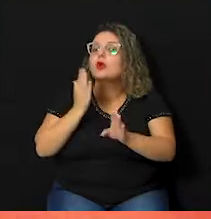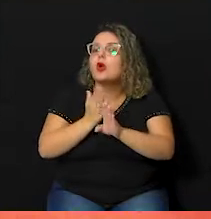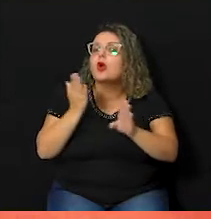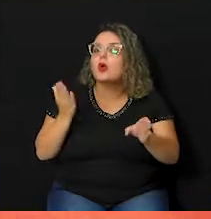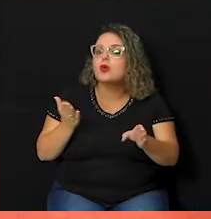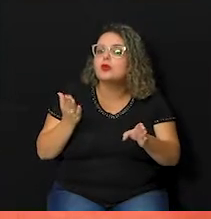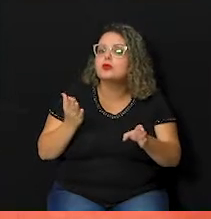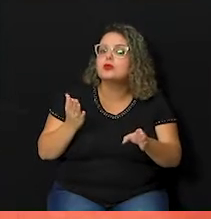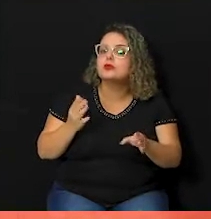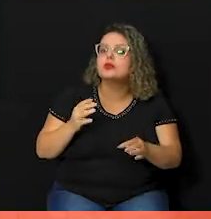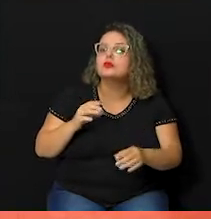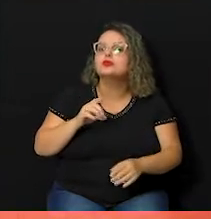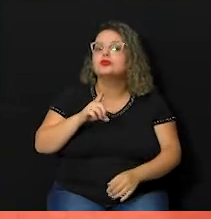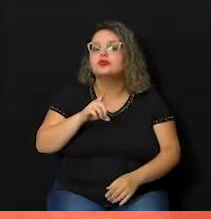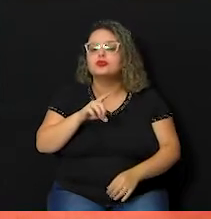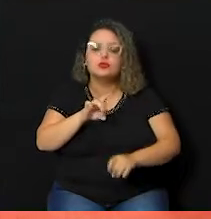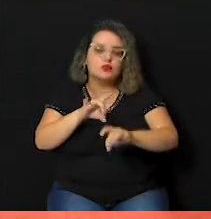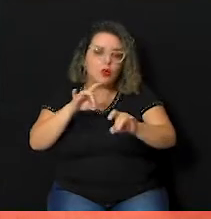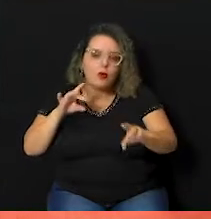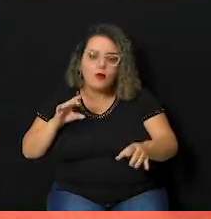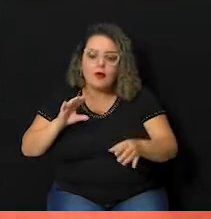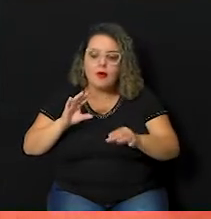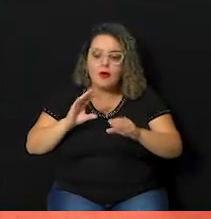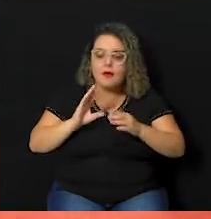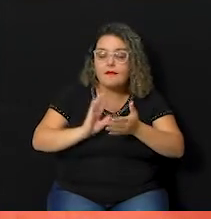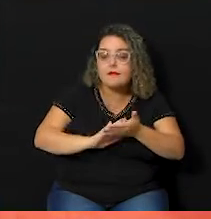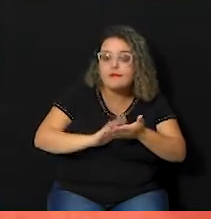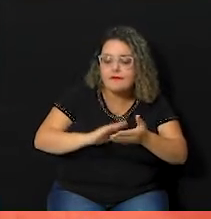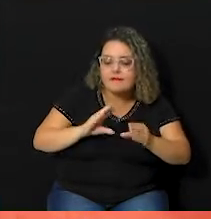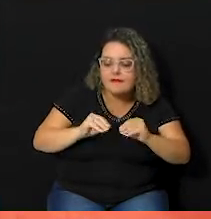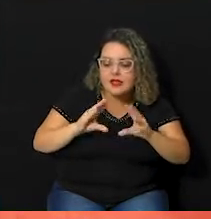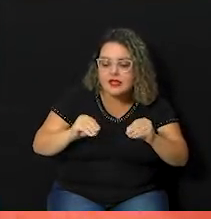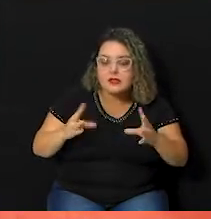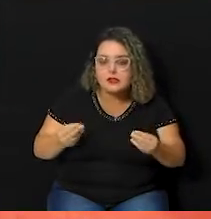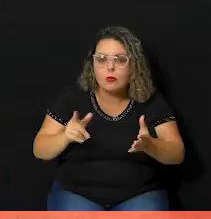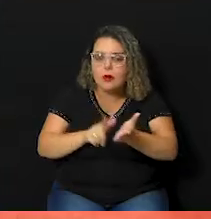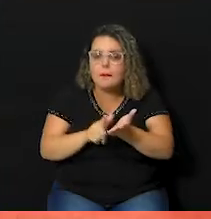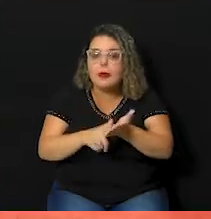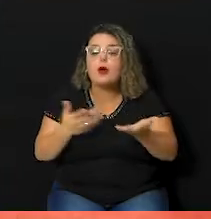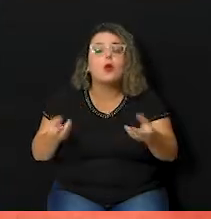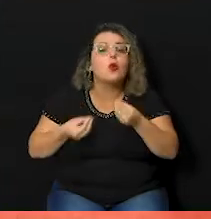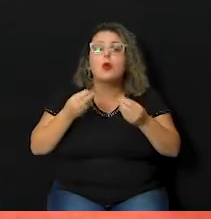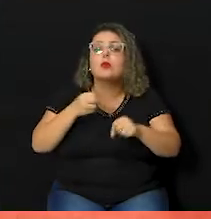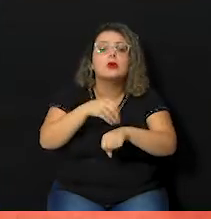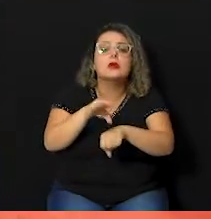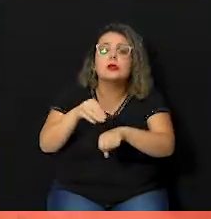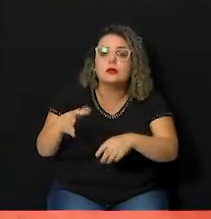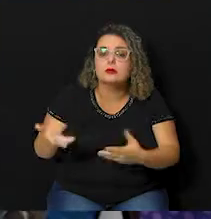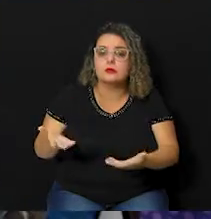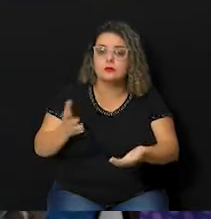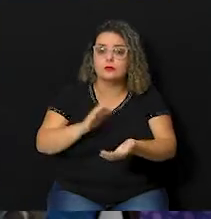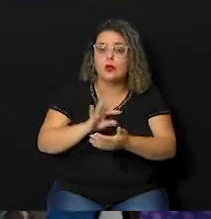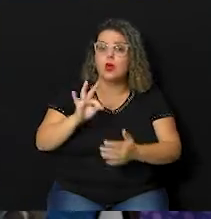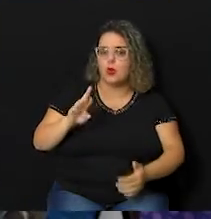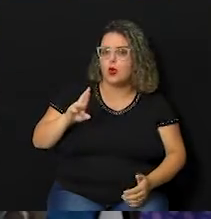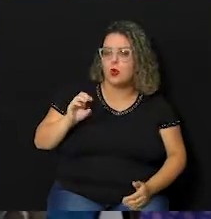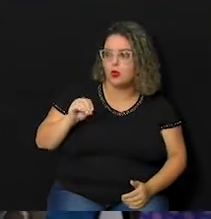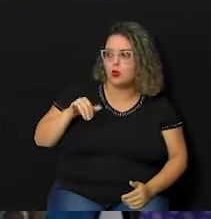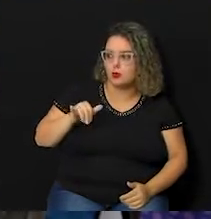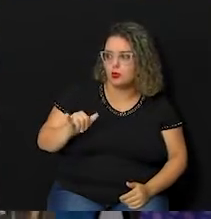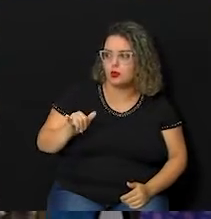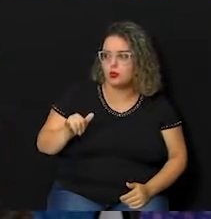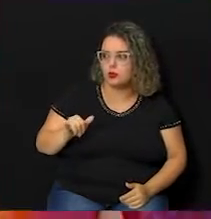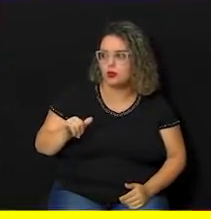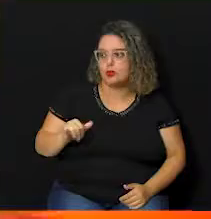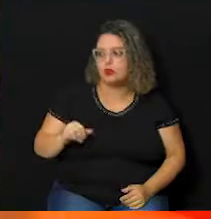no formato digital, físico. Como é que está distribuída? Então, o Troy, eu vou estar colocando ele